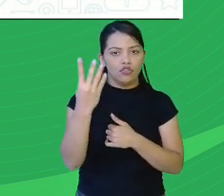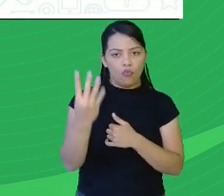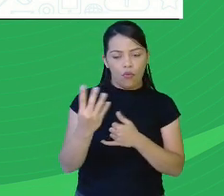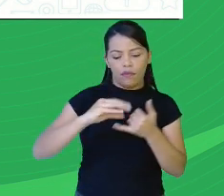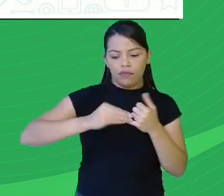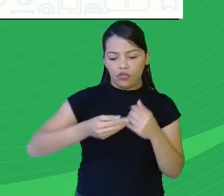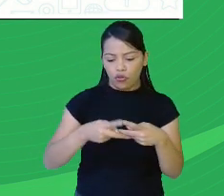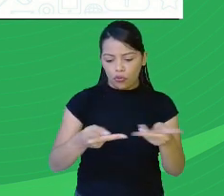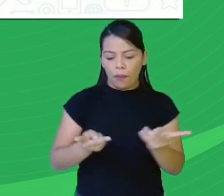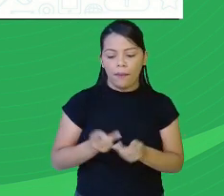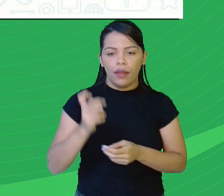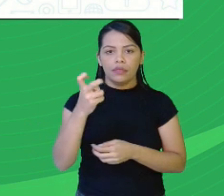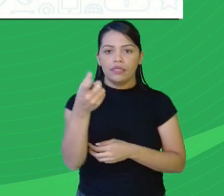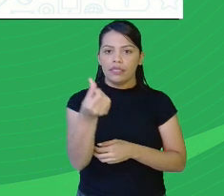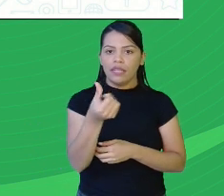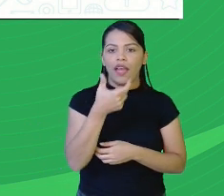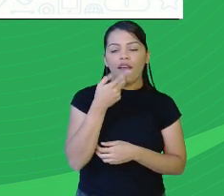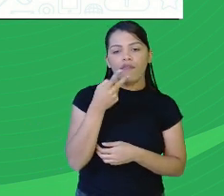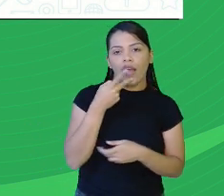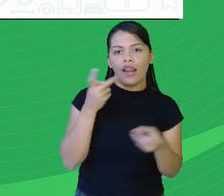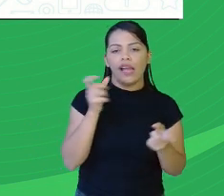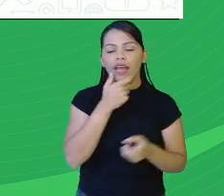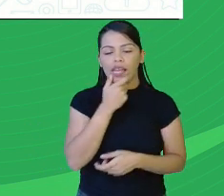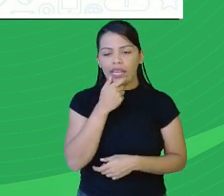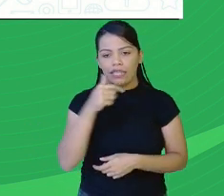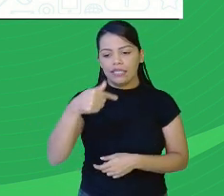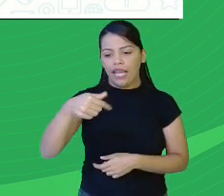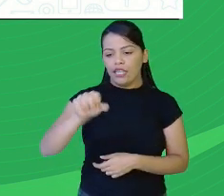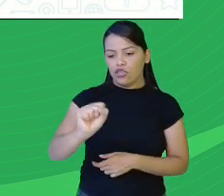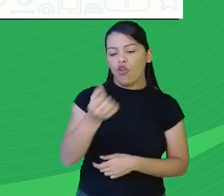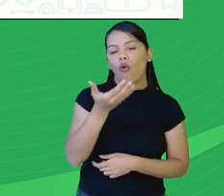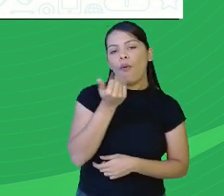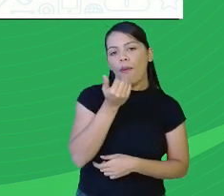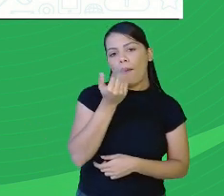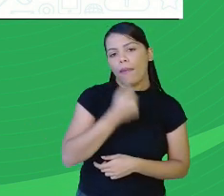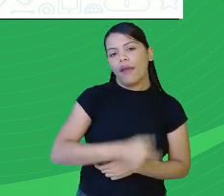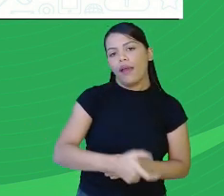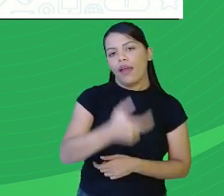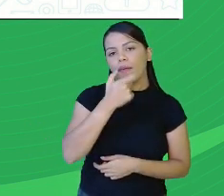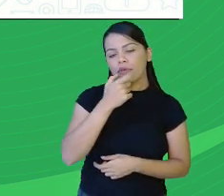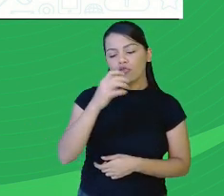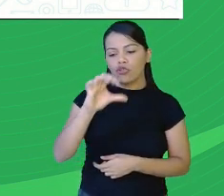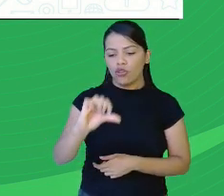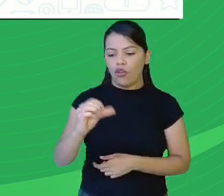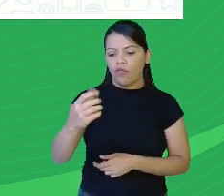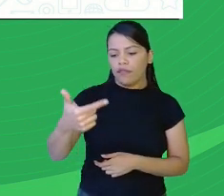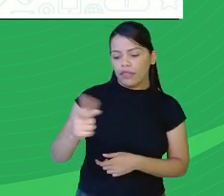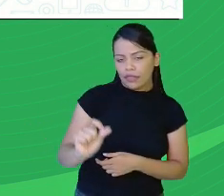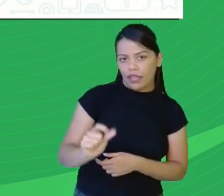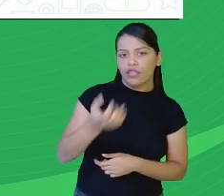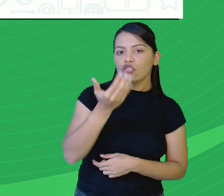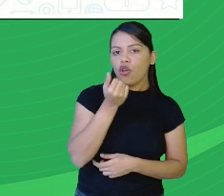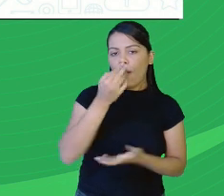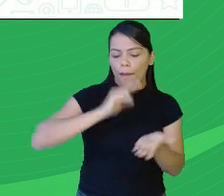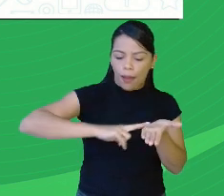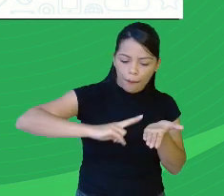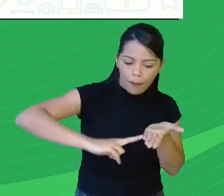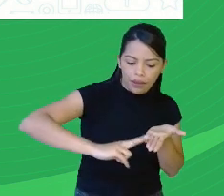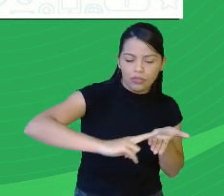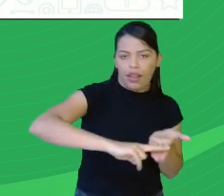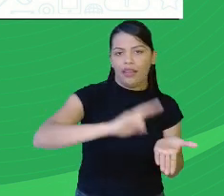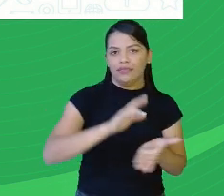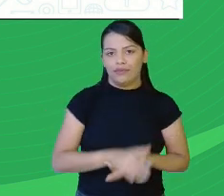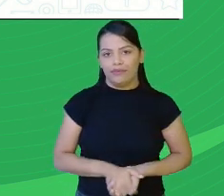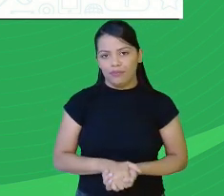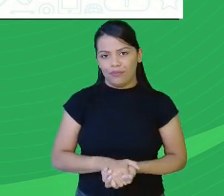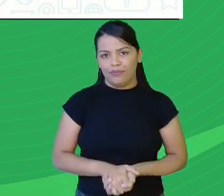prato. 5, 6, falar inglês. 7 e 8, comer biscoito. 9 e 10, comer